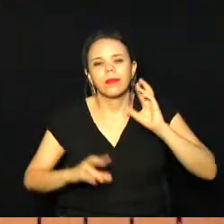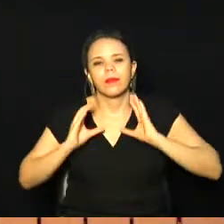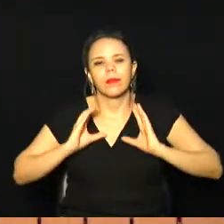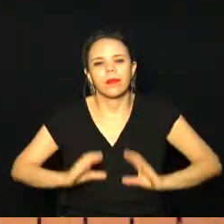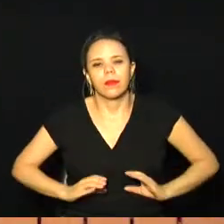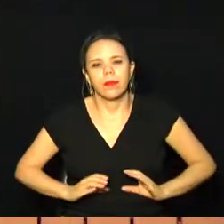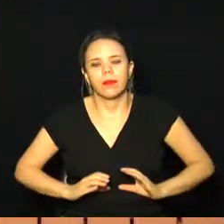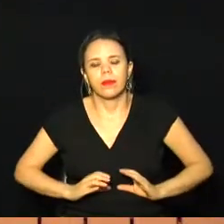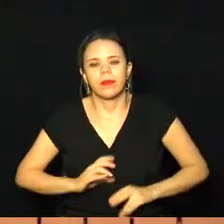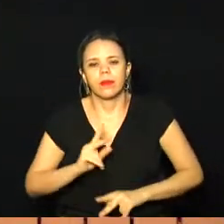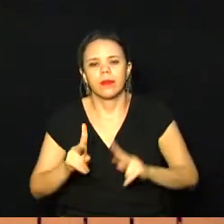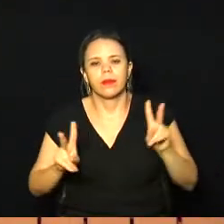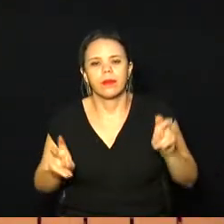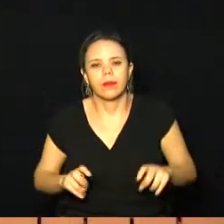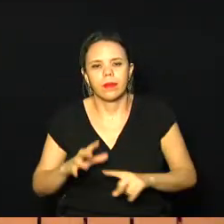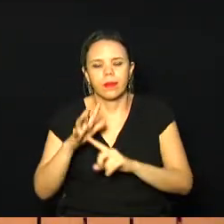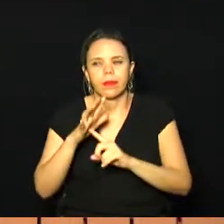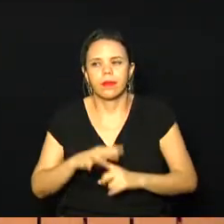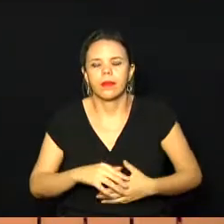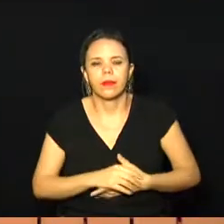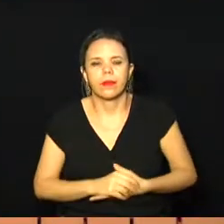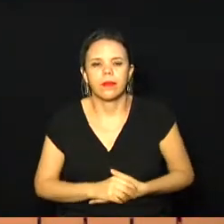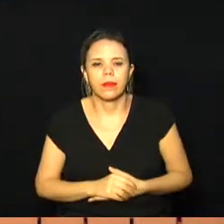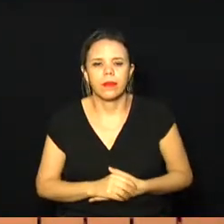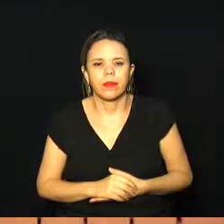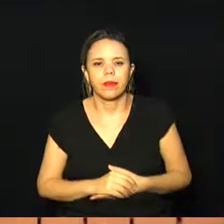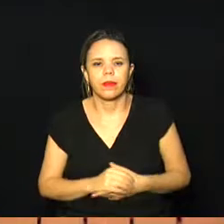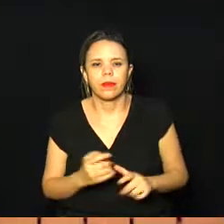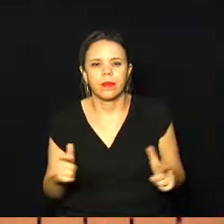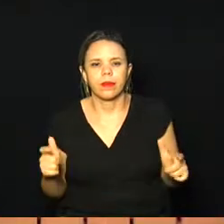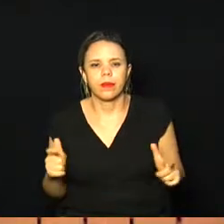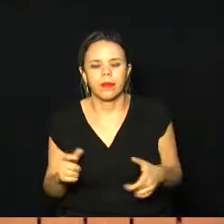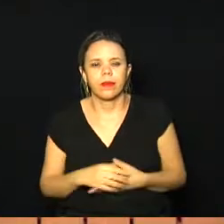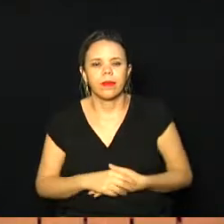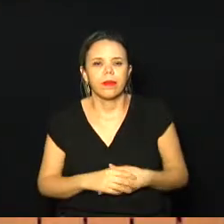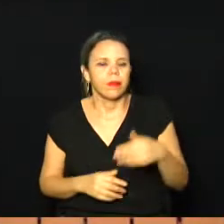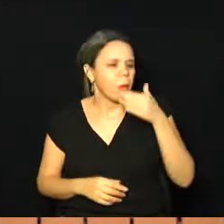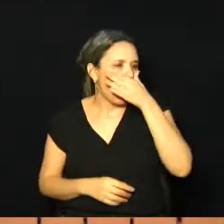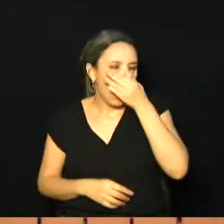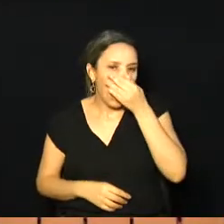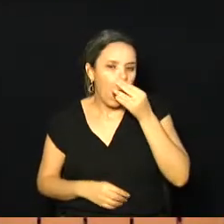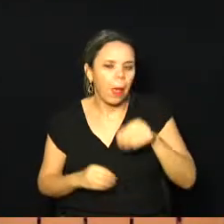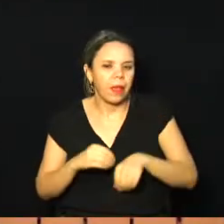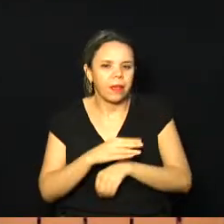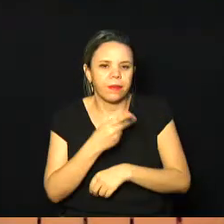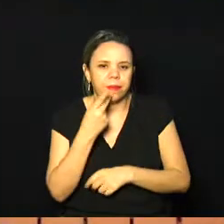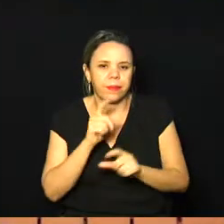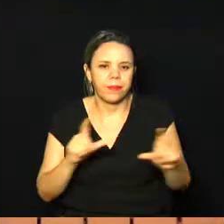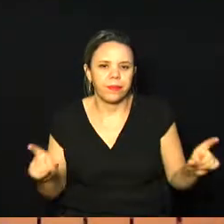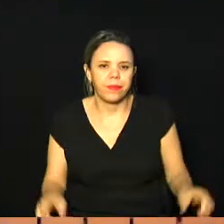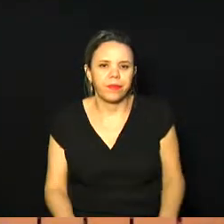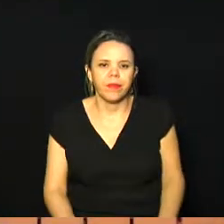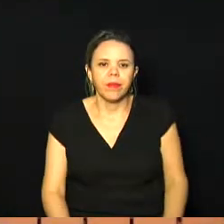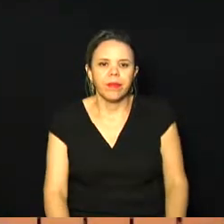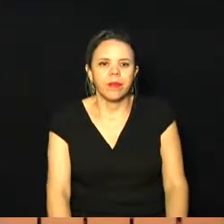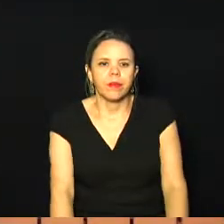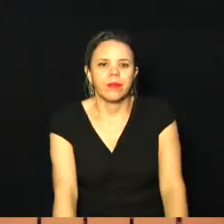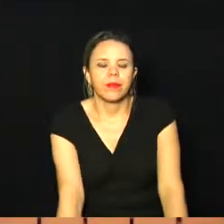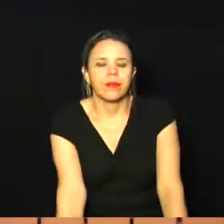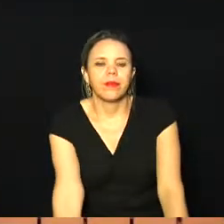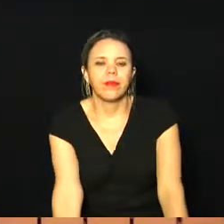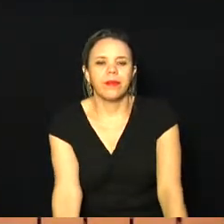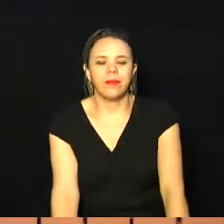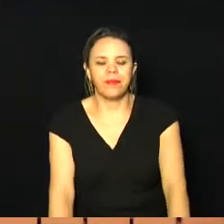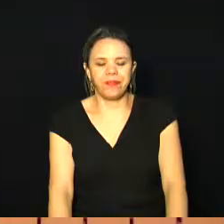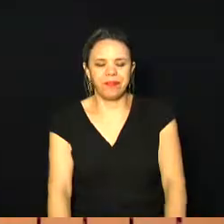do agressor com relação à vítima. E há um escalonamento... Bárbara, você pode passar? Você está passando, né? Com